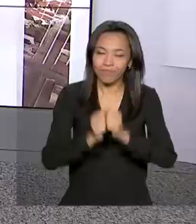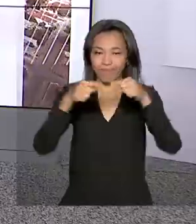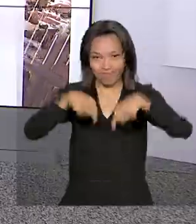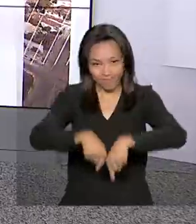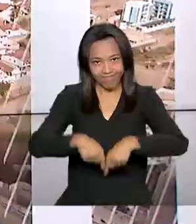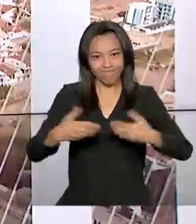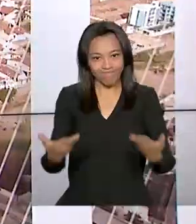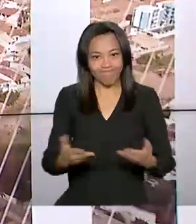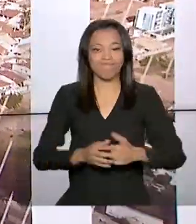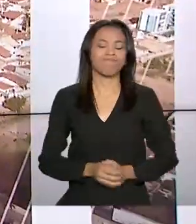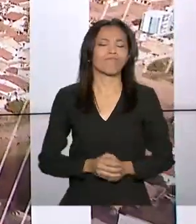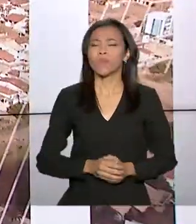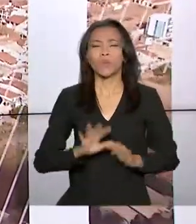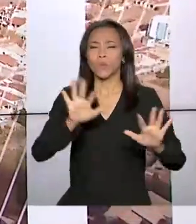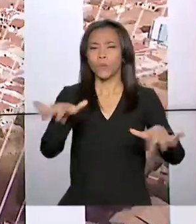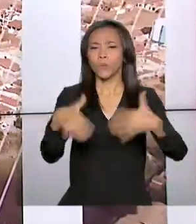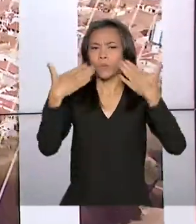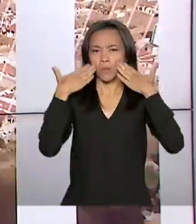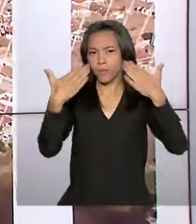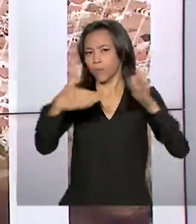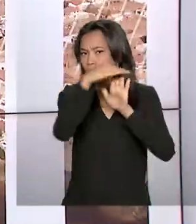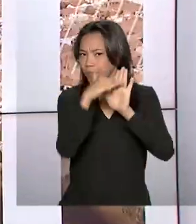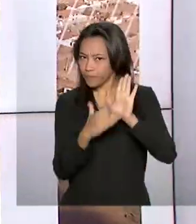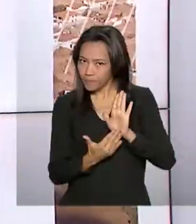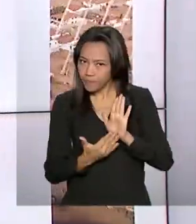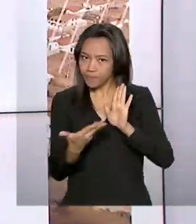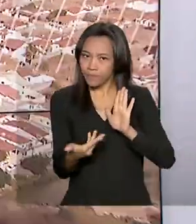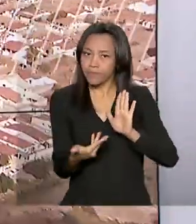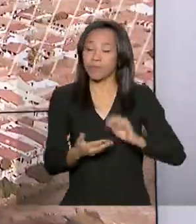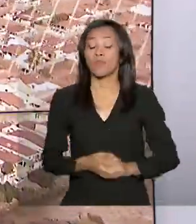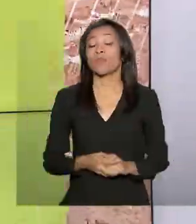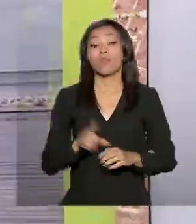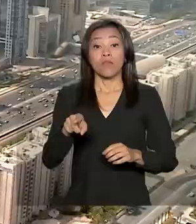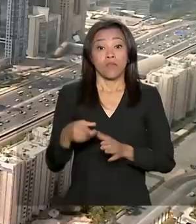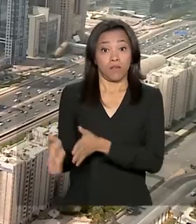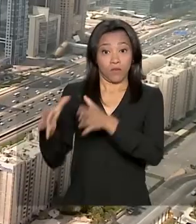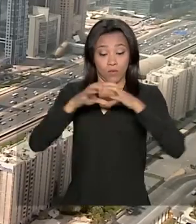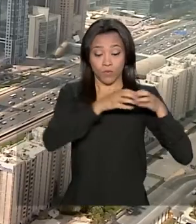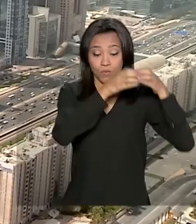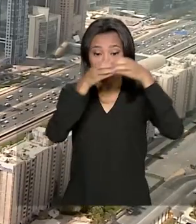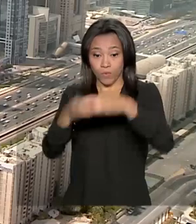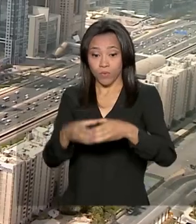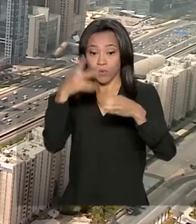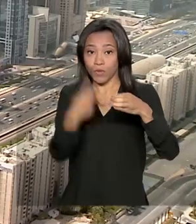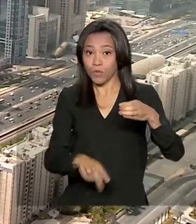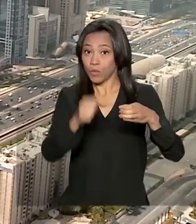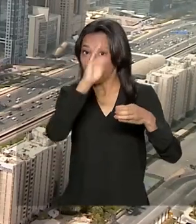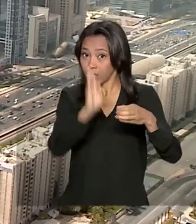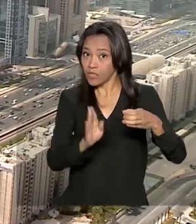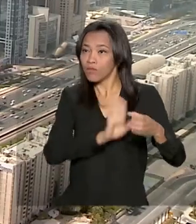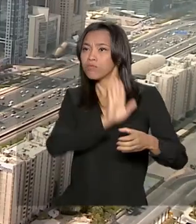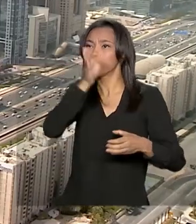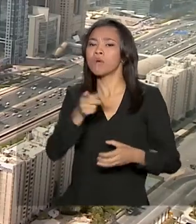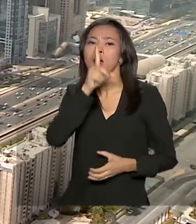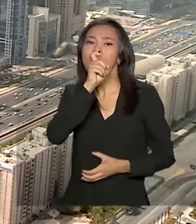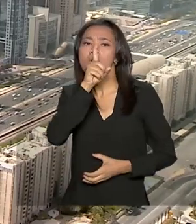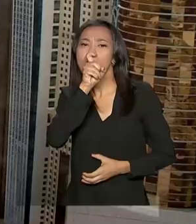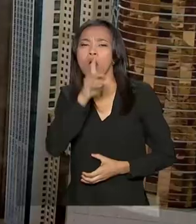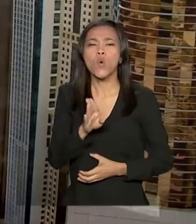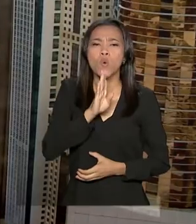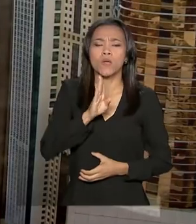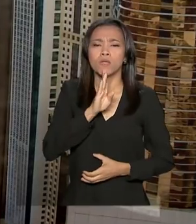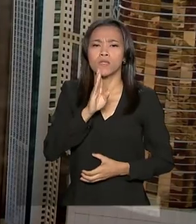brasil em dia confira os detalhes desta edição a delegação brasileira conhecem dubai projetos de inteligência